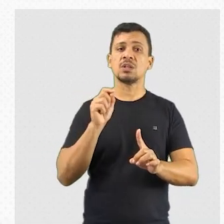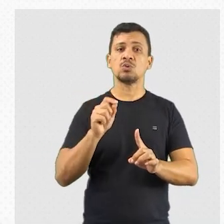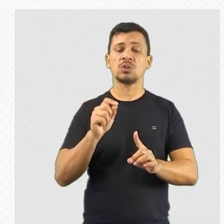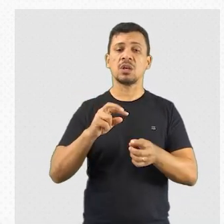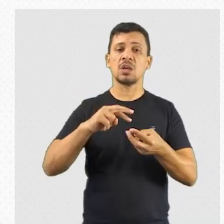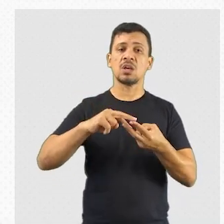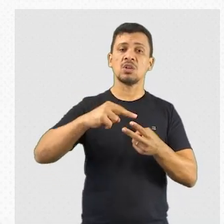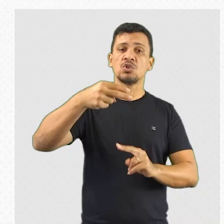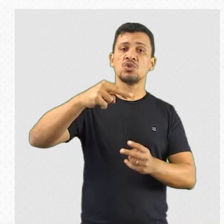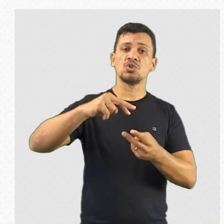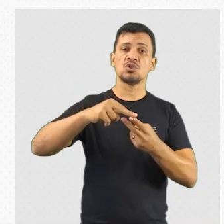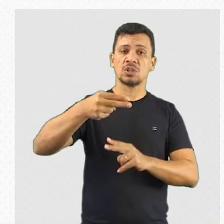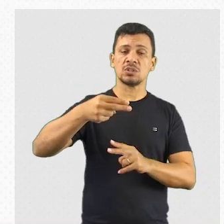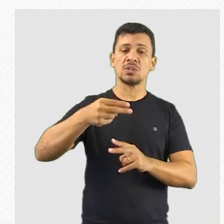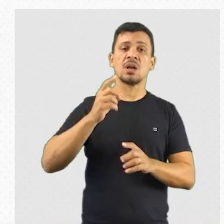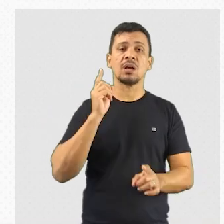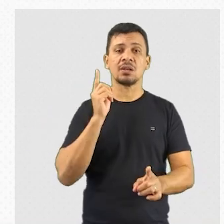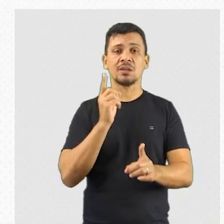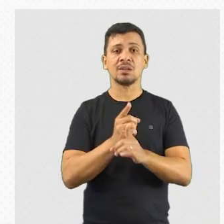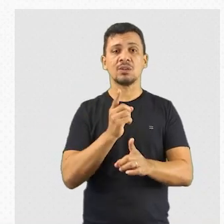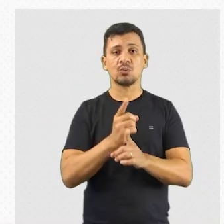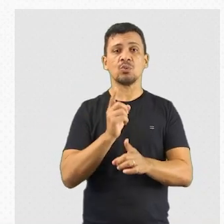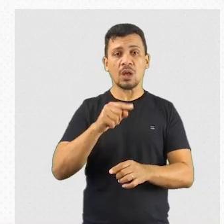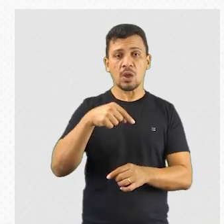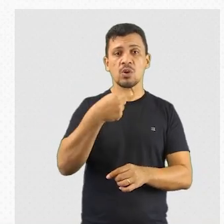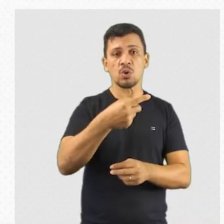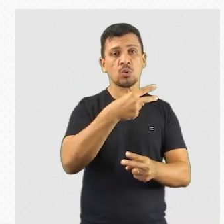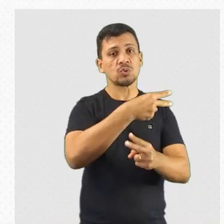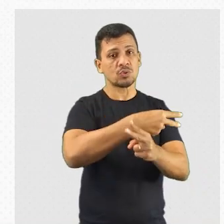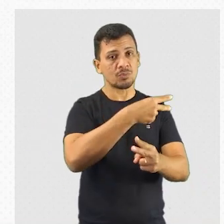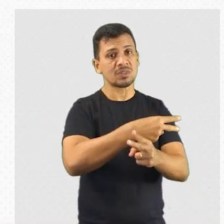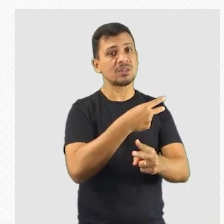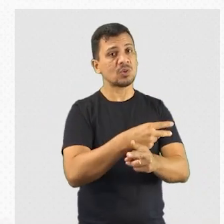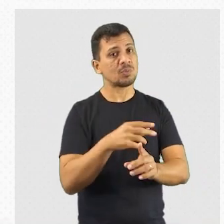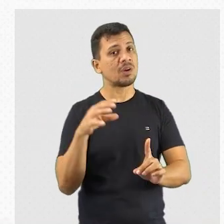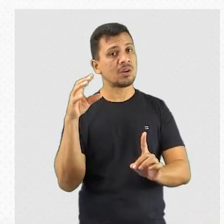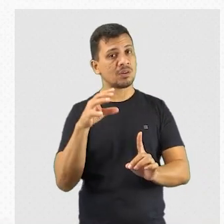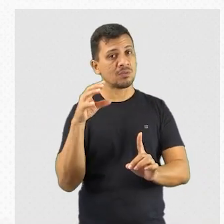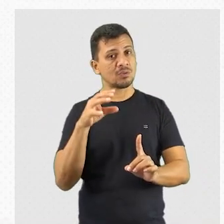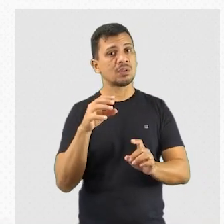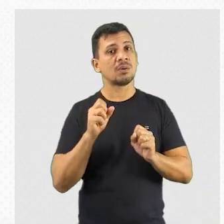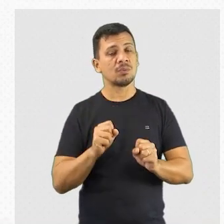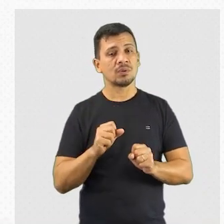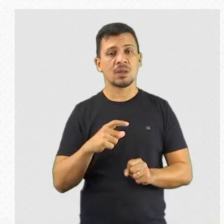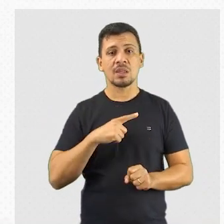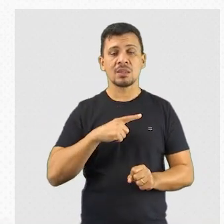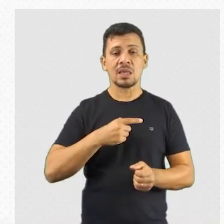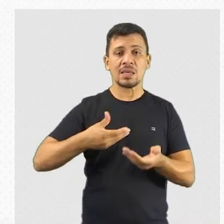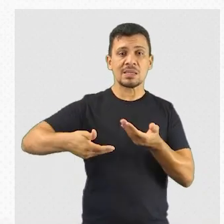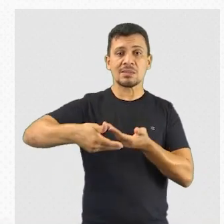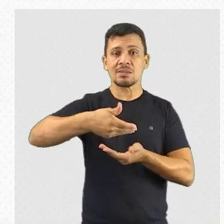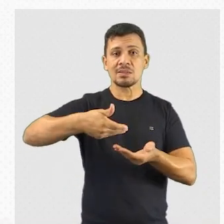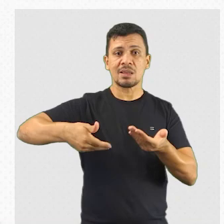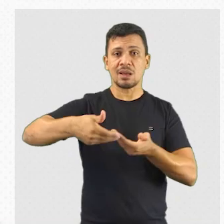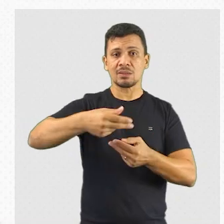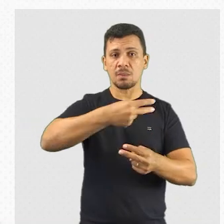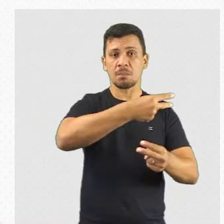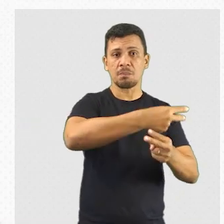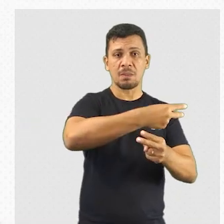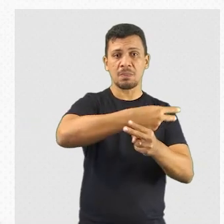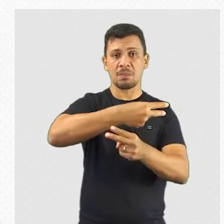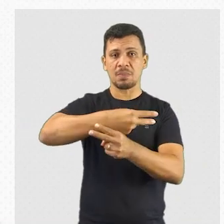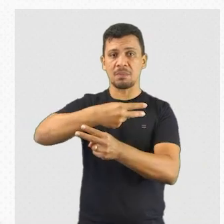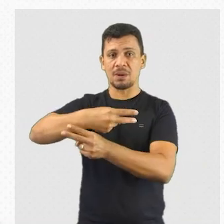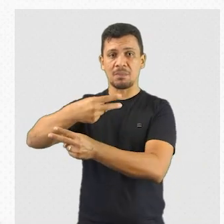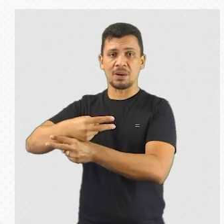genes que estão localizados até mesmo em outros cromossomos, tá? Porque existe essa interação, tá, dos cromossomos, essa